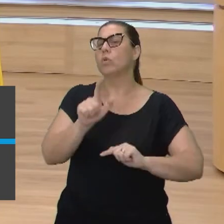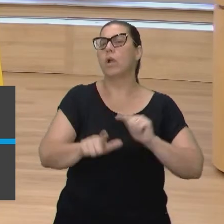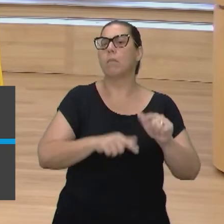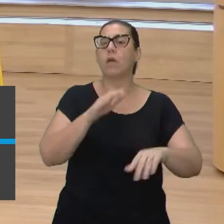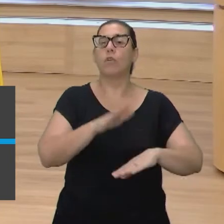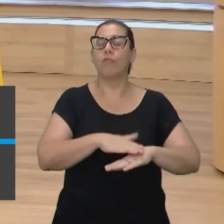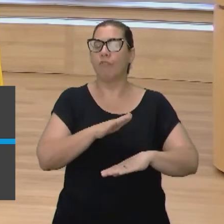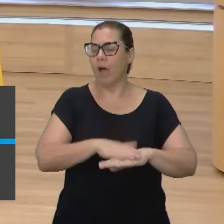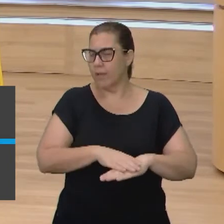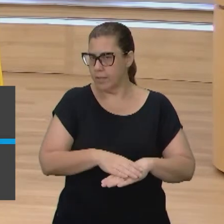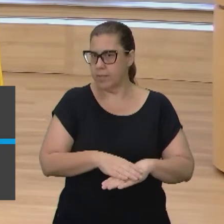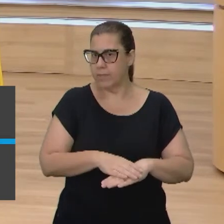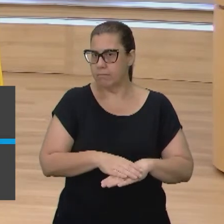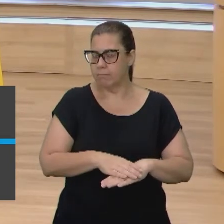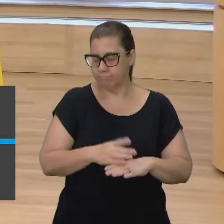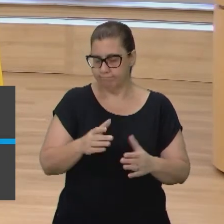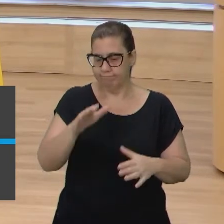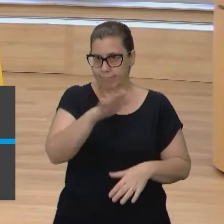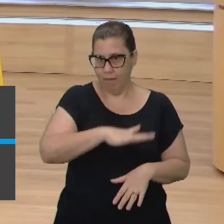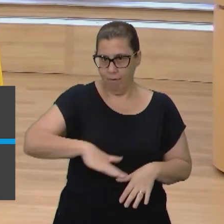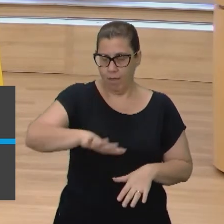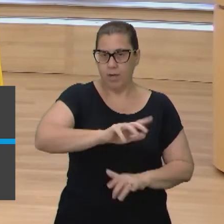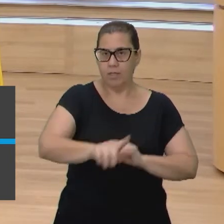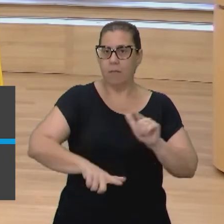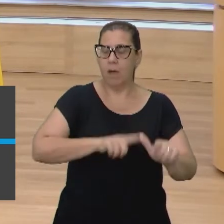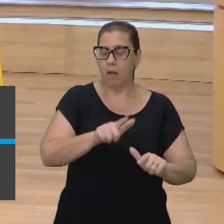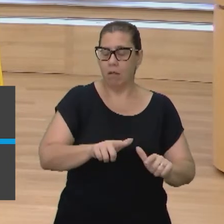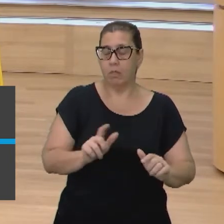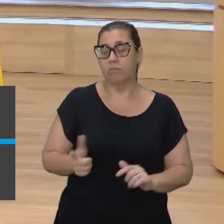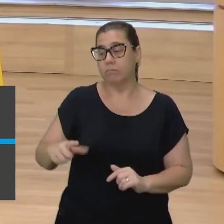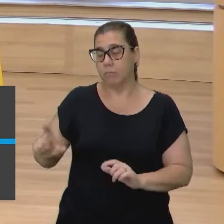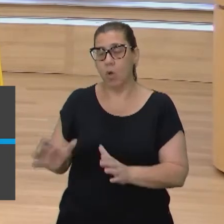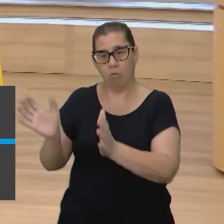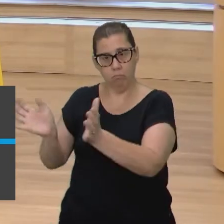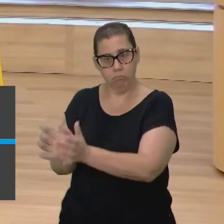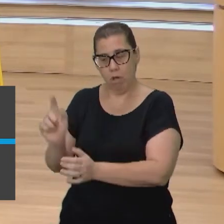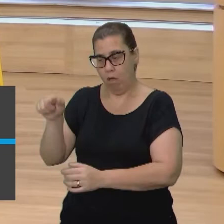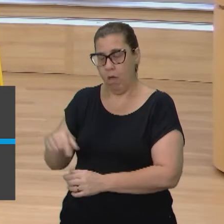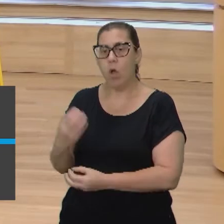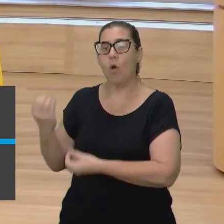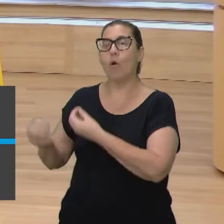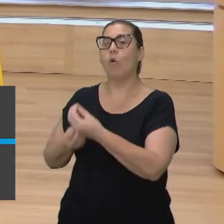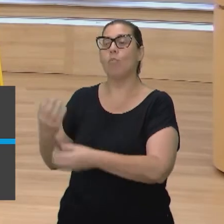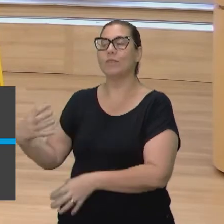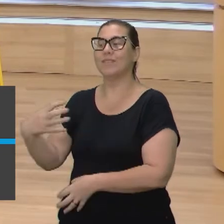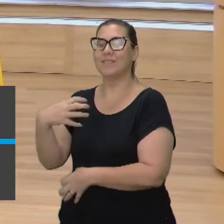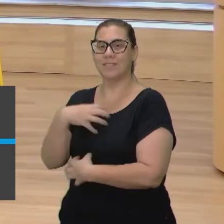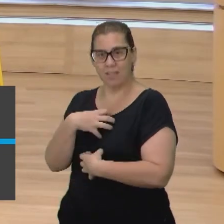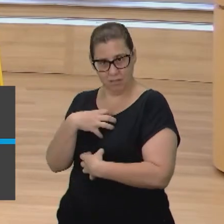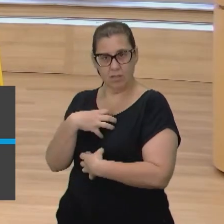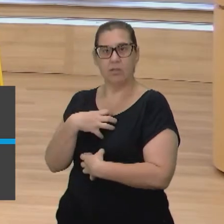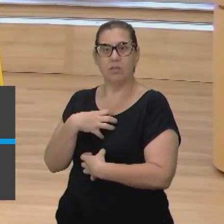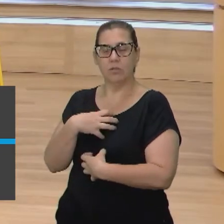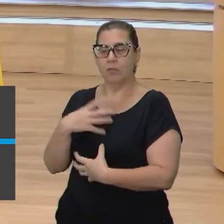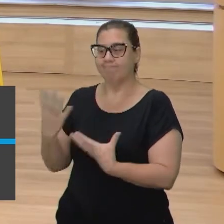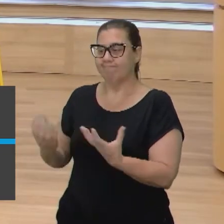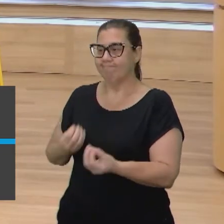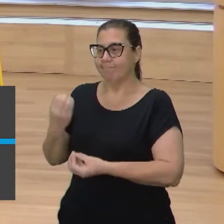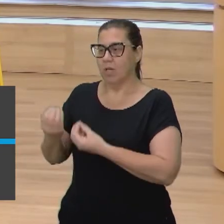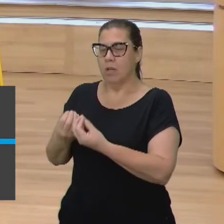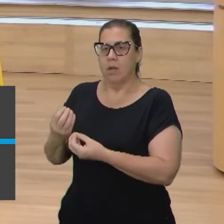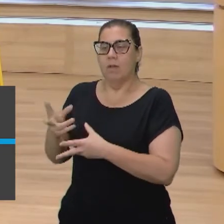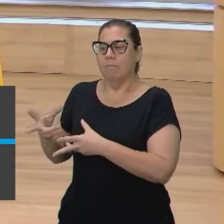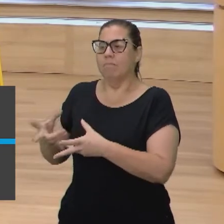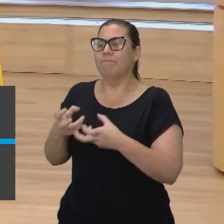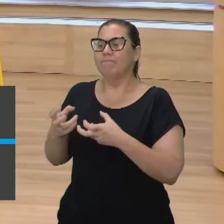ele faz no mundo do trabalho, e a outra coisa super importante é como ele se sente, como que ele sente aquilo